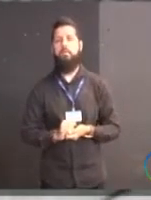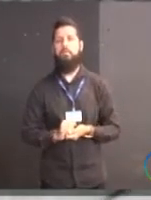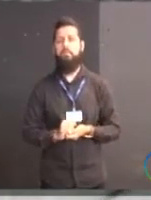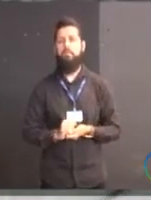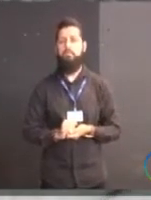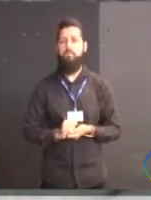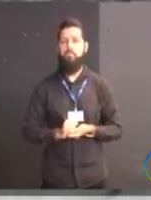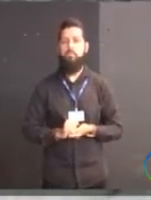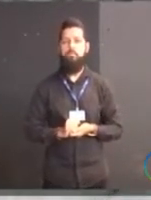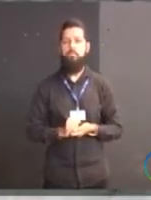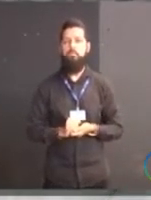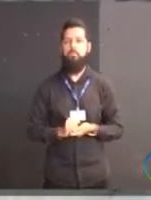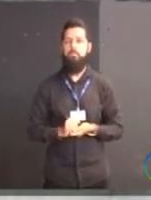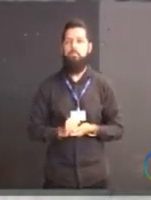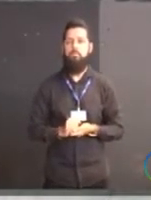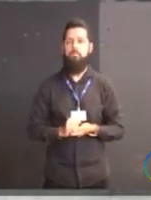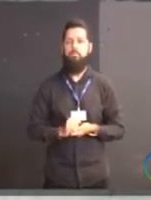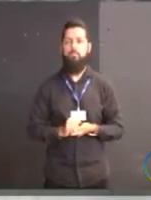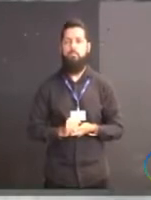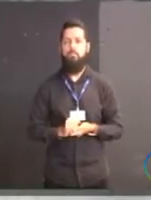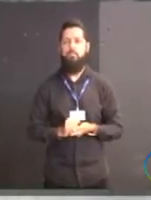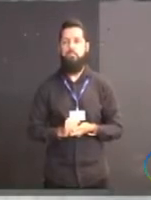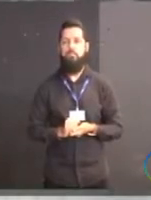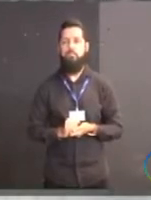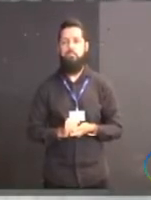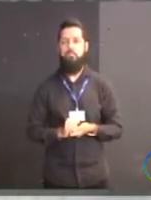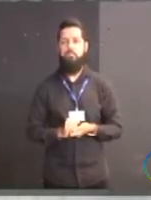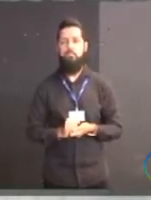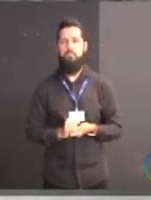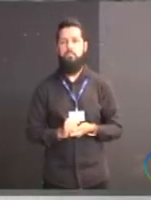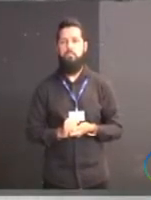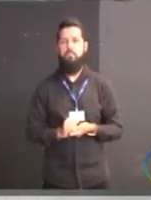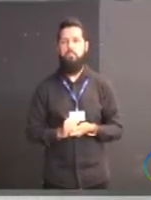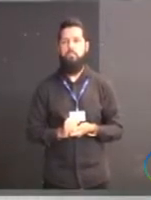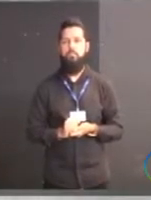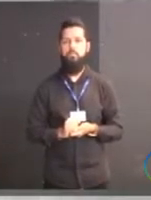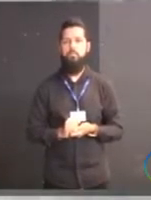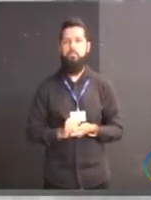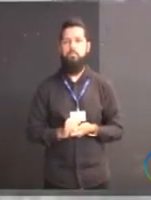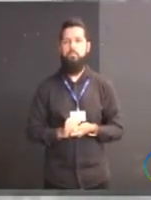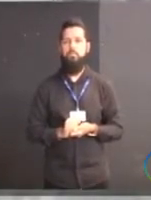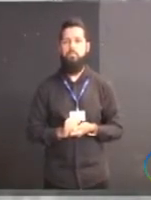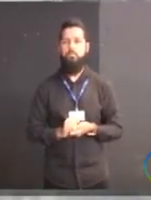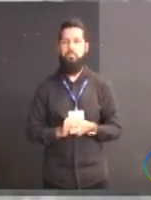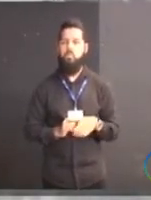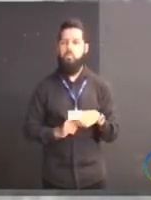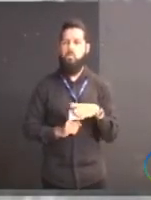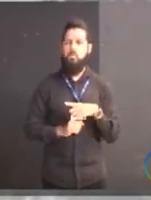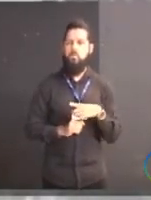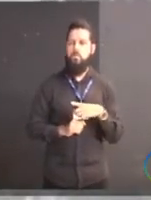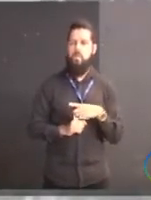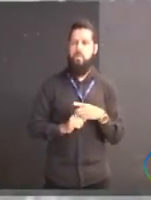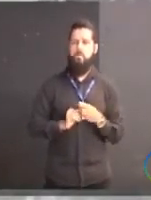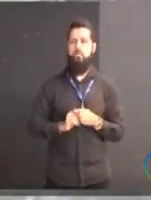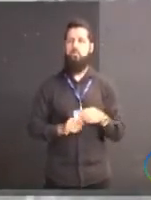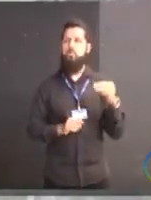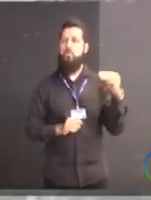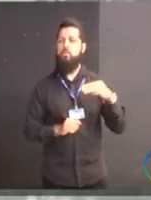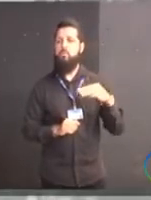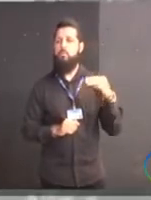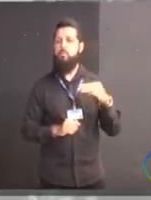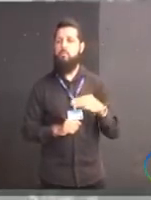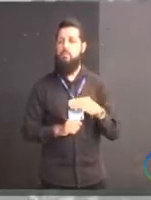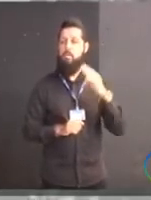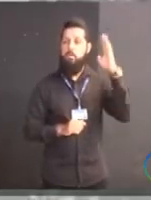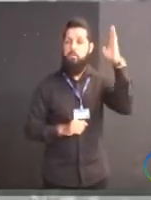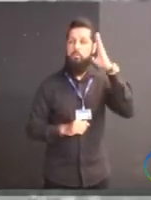porque isso está no conteúdo psicológico de milhões e milhões de brasileiros que estão fichados por certidão